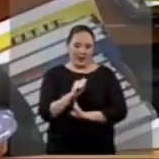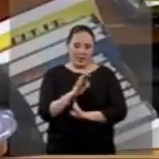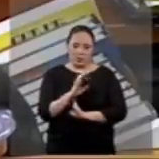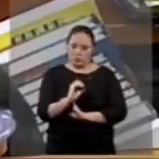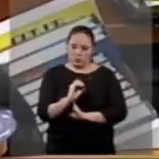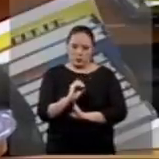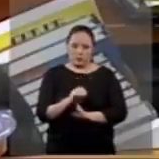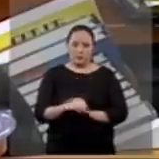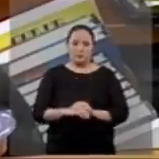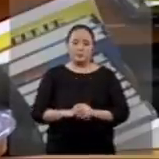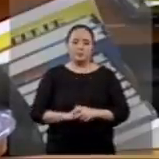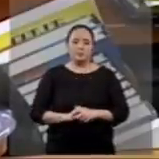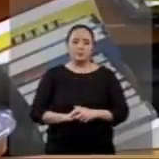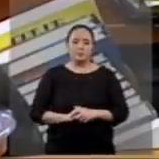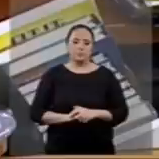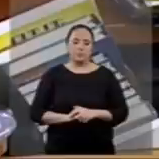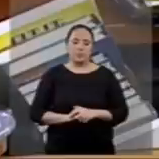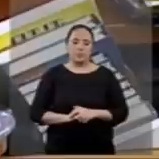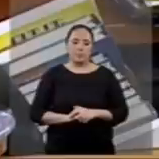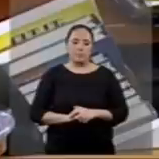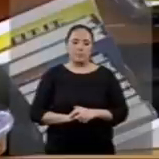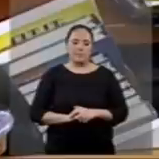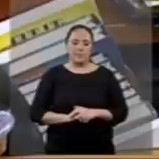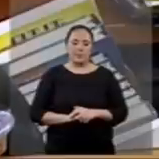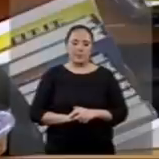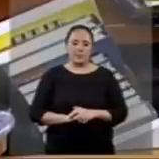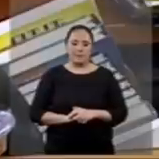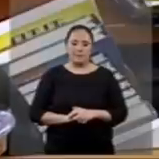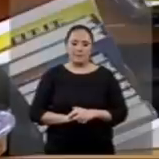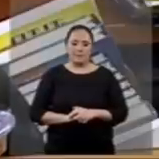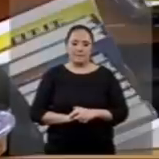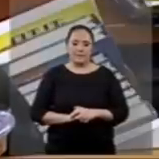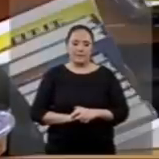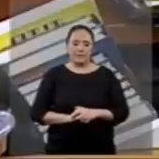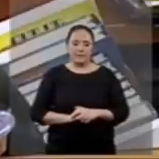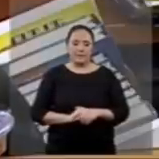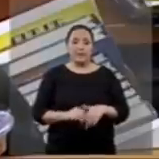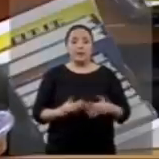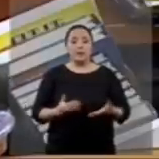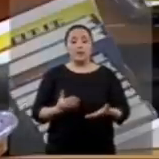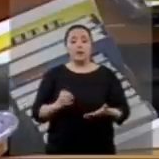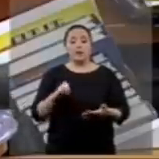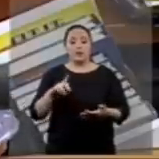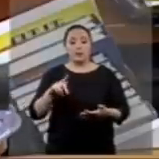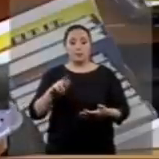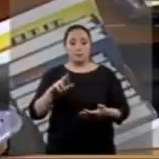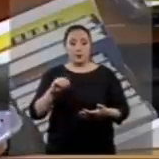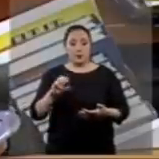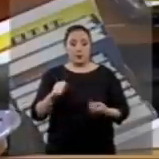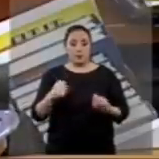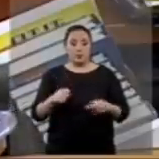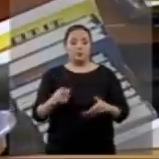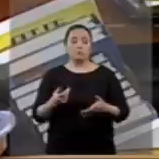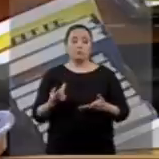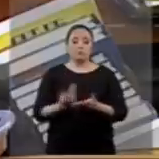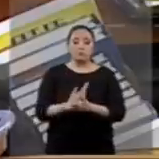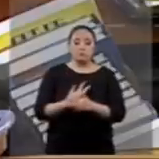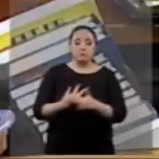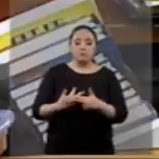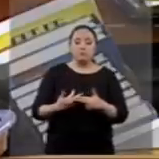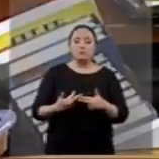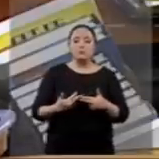mácula passível de saneamento, mediante embargos, deve ser interna,